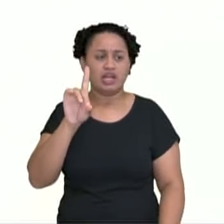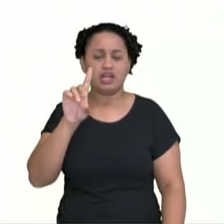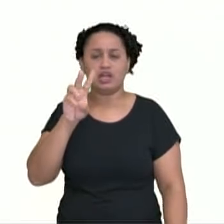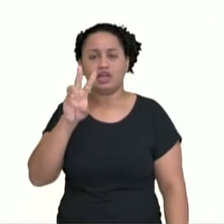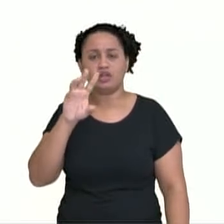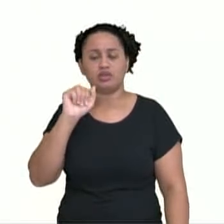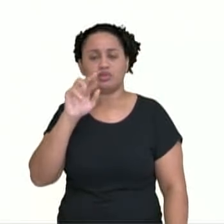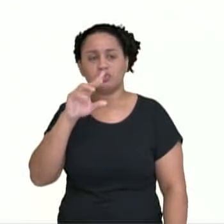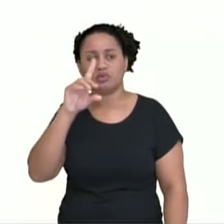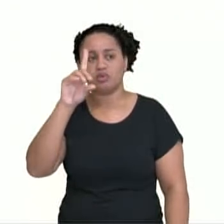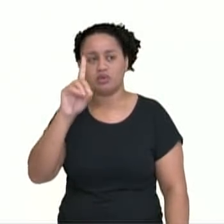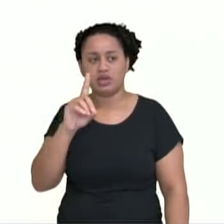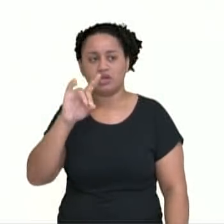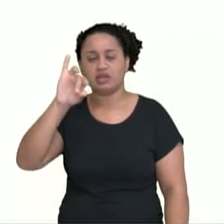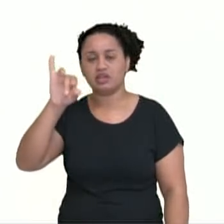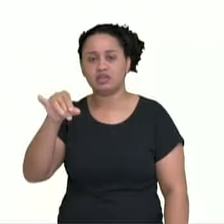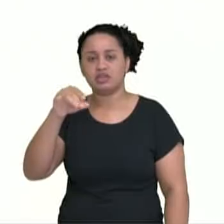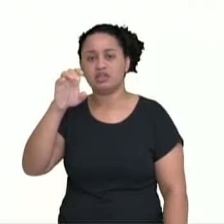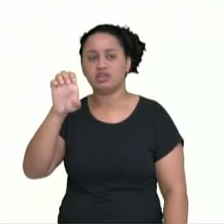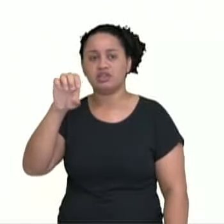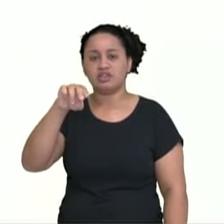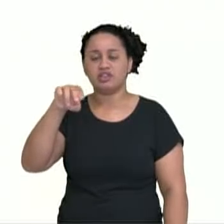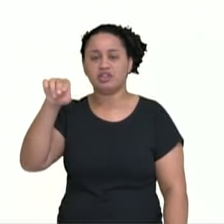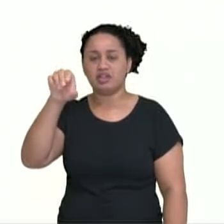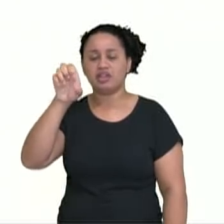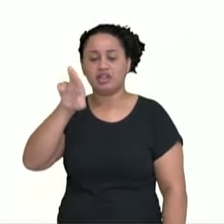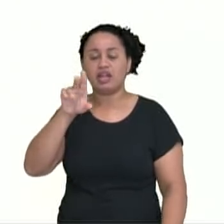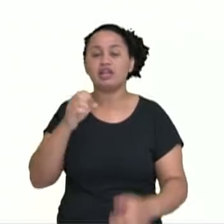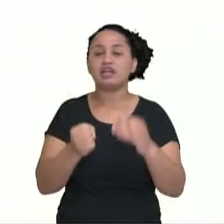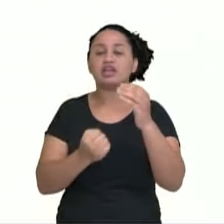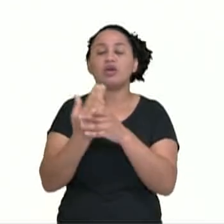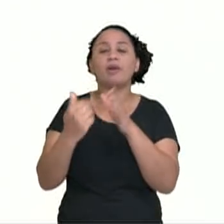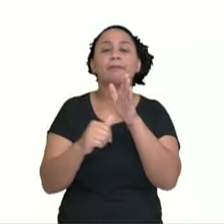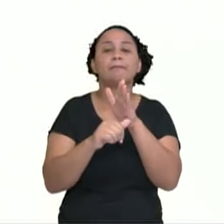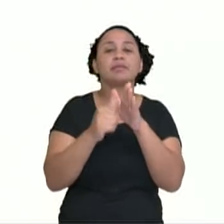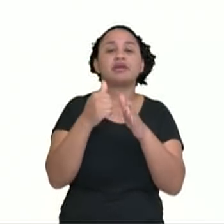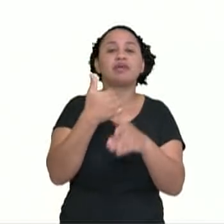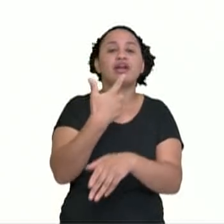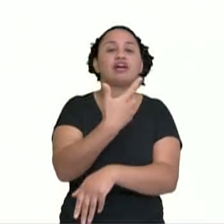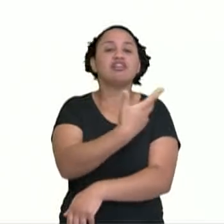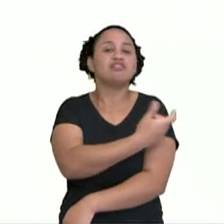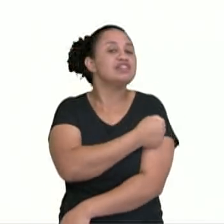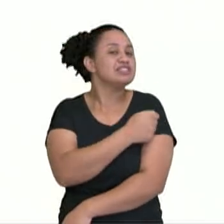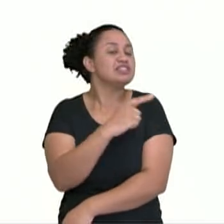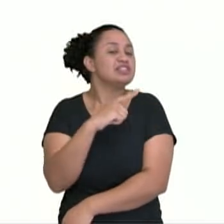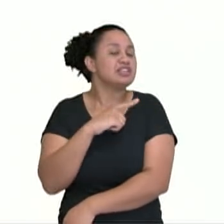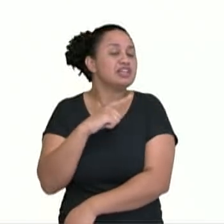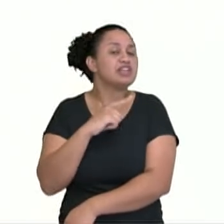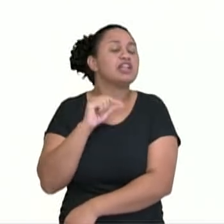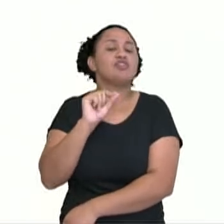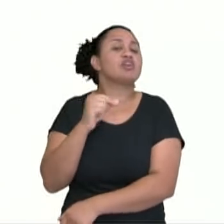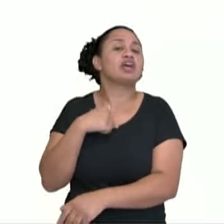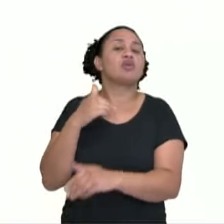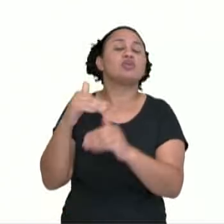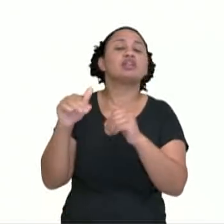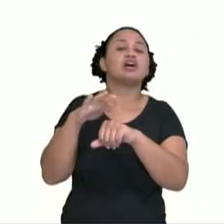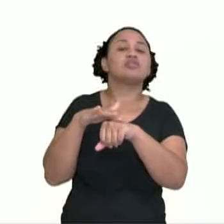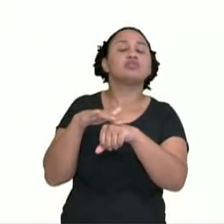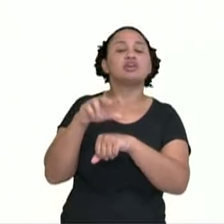o criador da vacina, da primeira vacina que existiu contra a varíola no ano